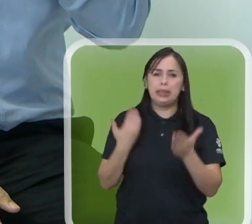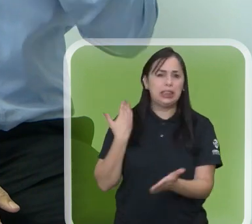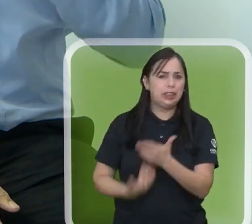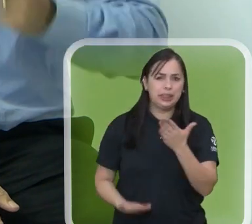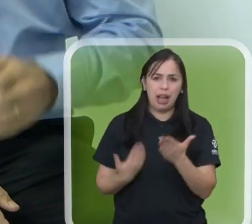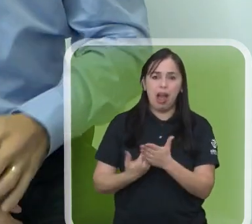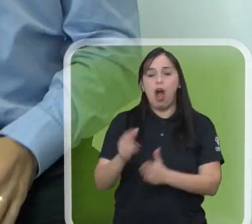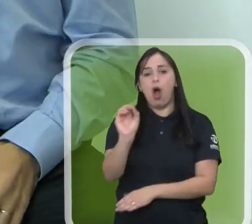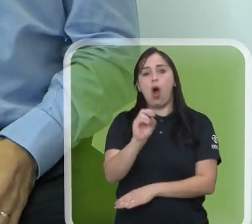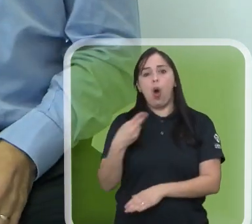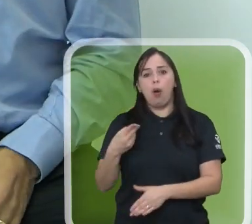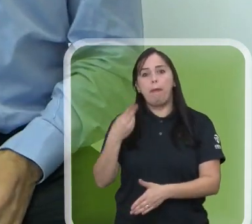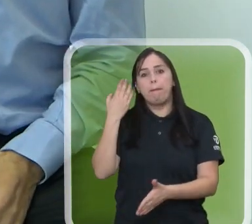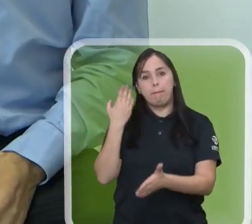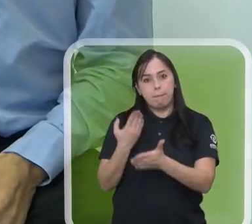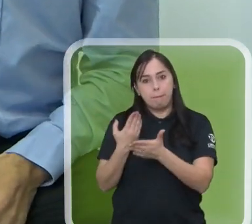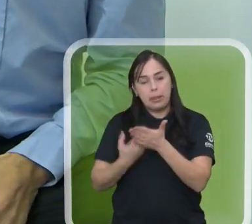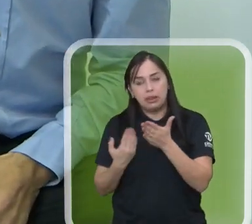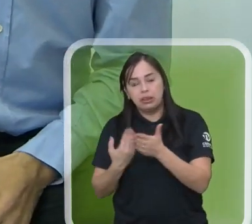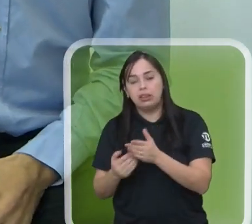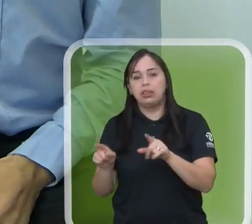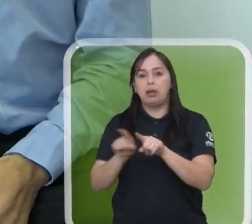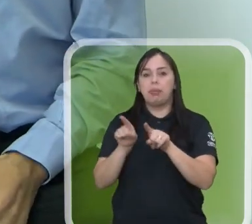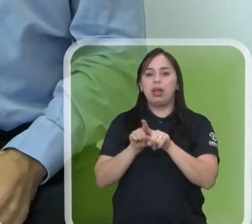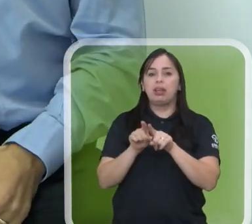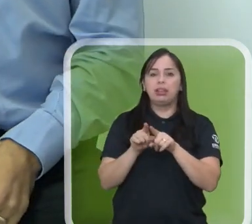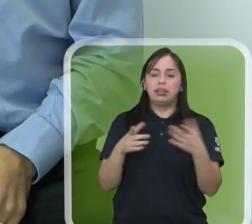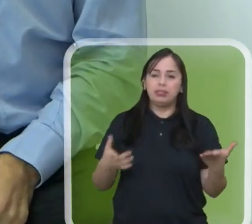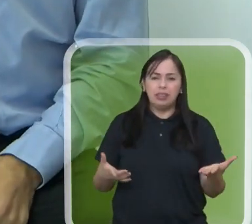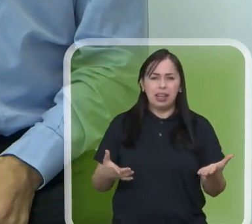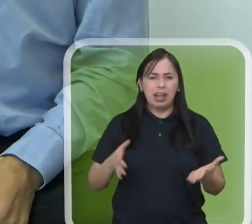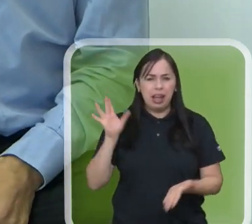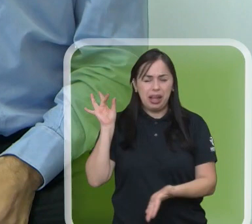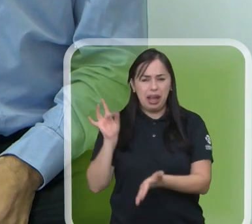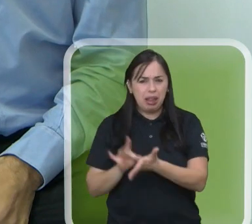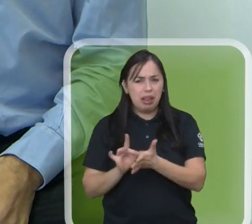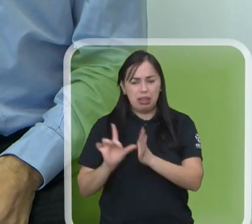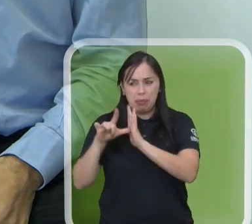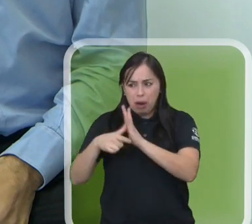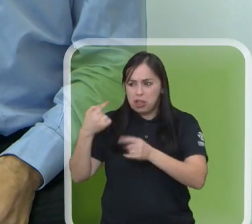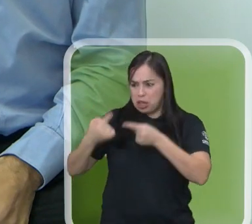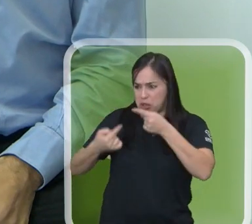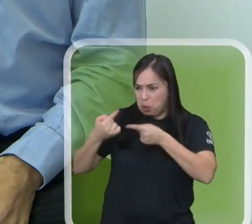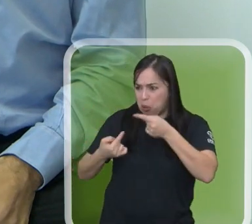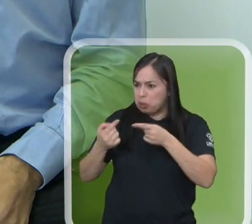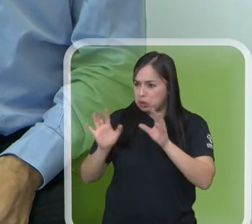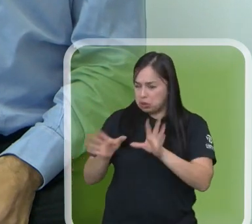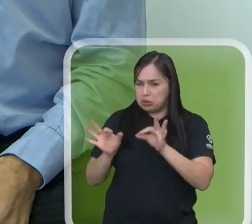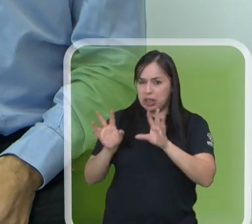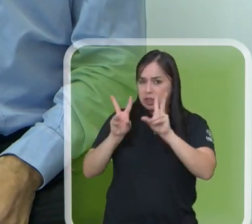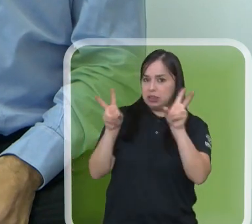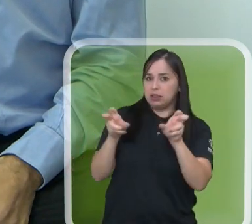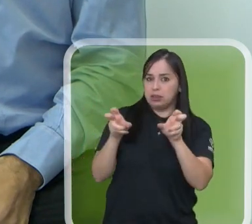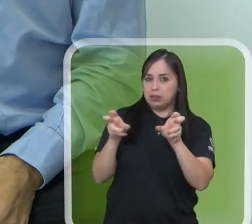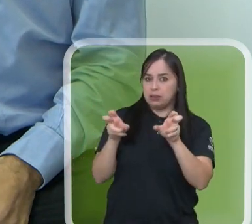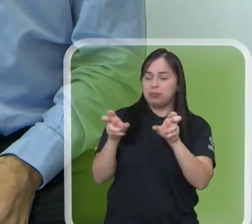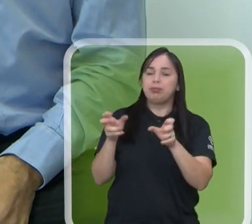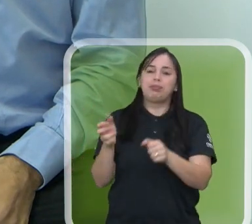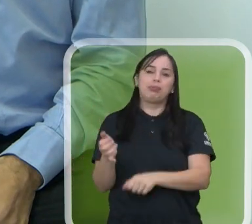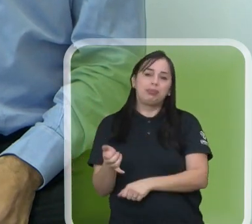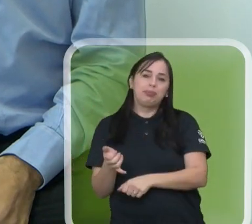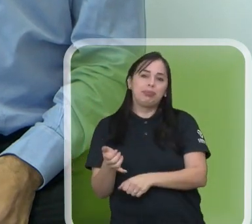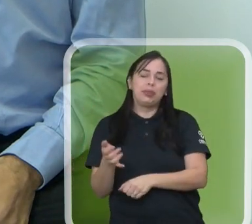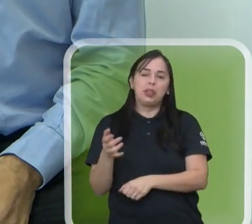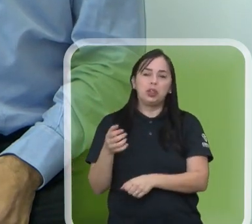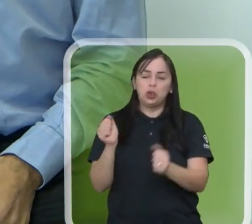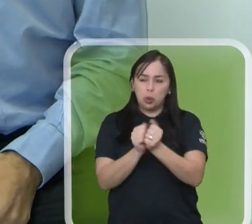Matonense, ou até derrotas contra o Lanterna Nacional. Isso foi debatido, foi pauta de conversa sua com o Vieira, com o